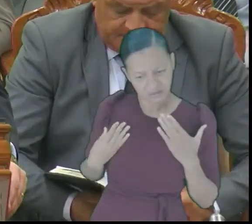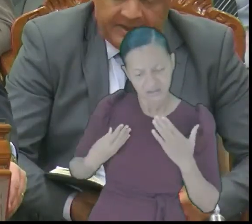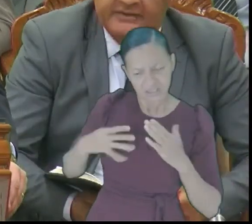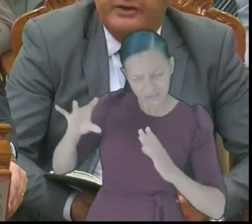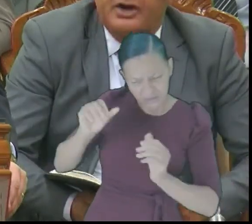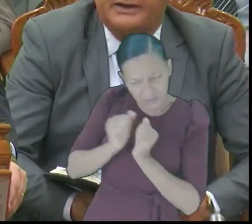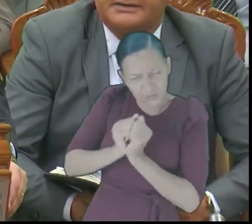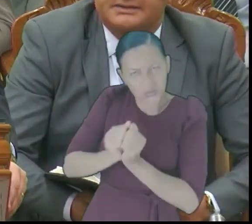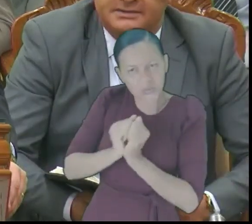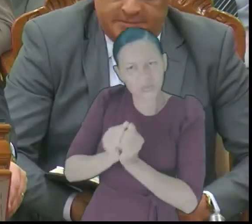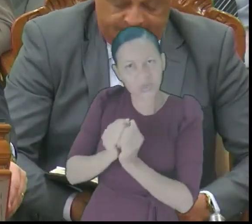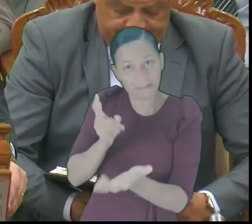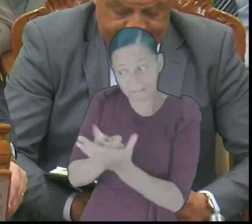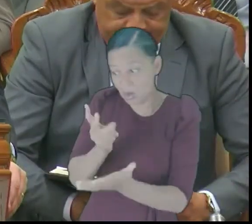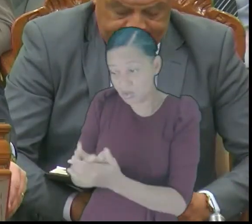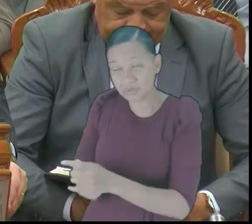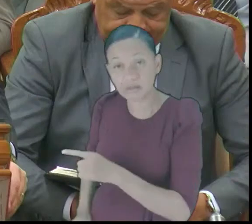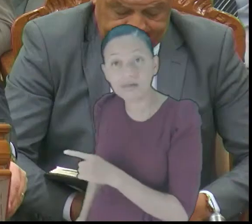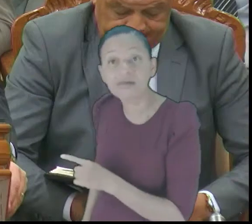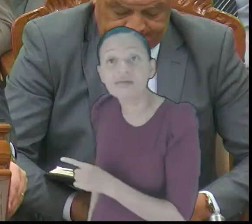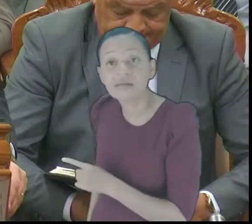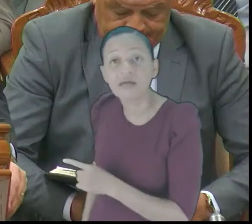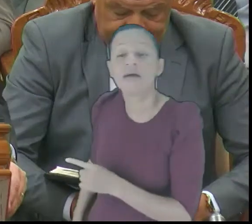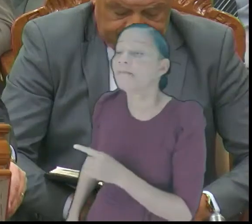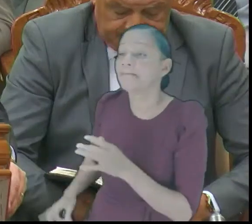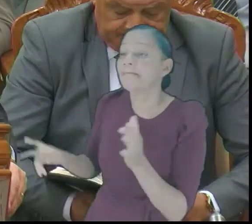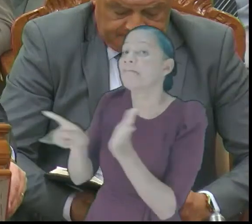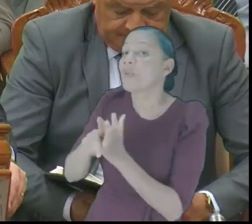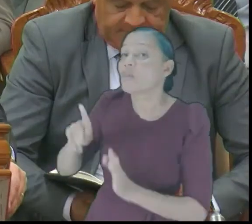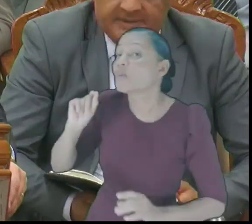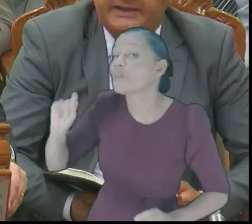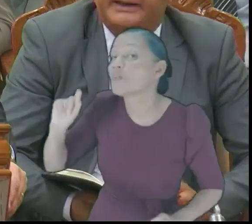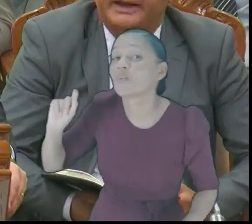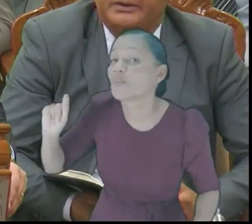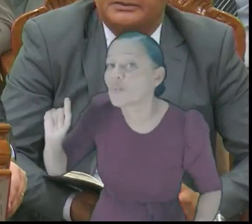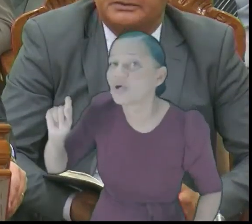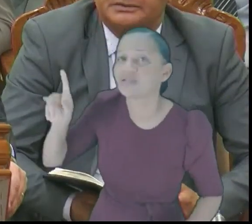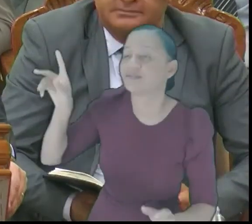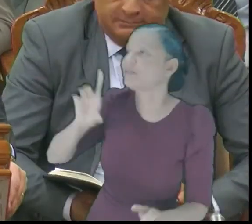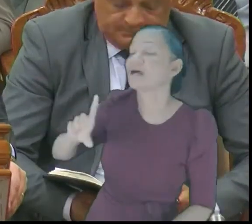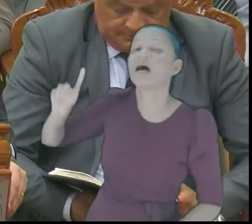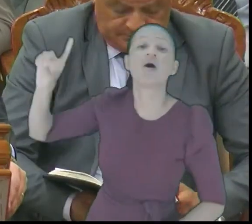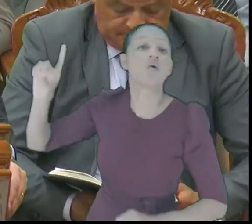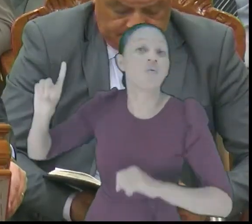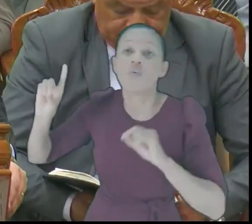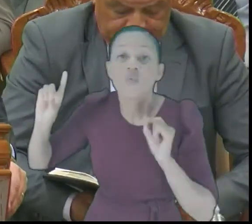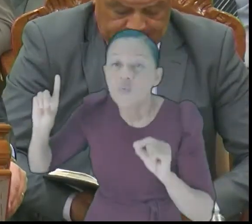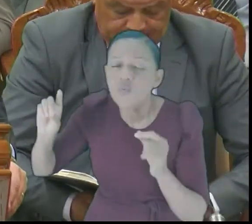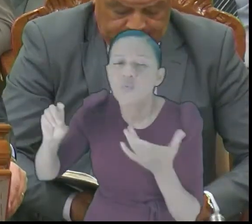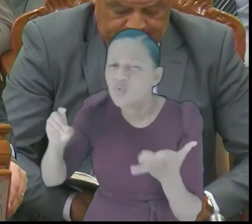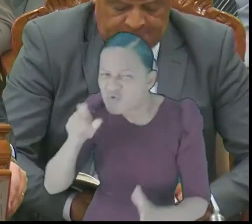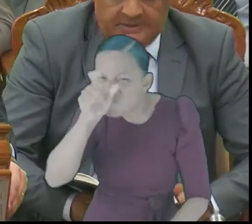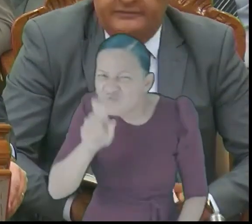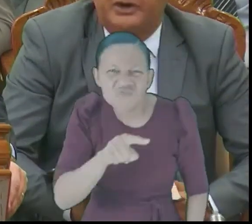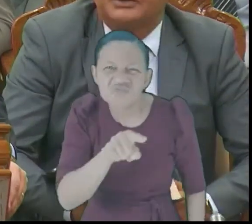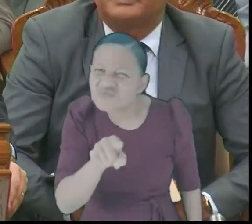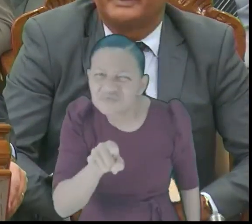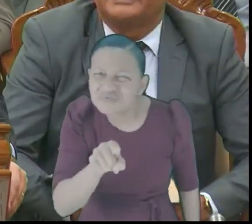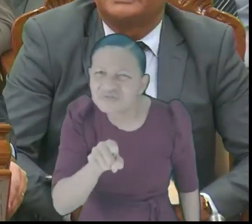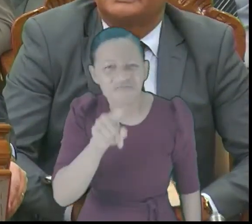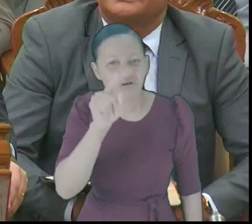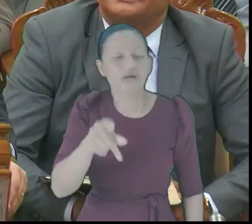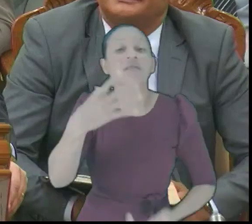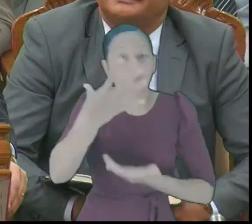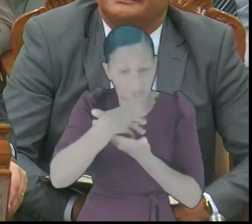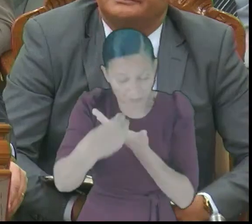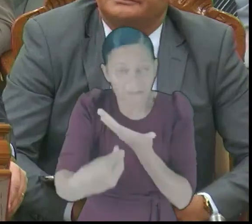habita, prossiga, proveniente de quem? De Deus. E que não sois,